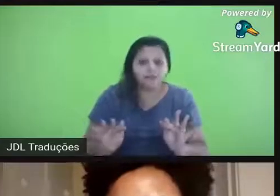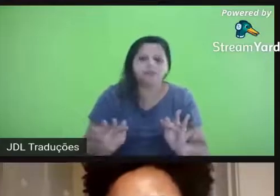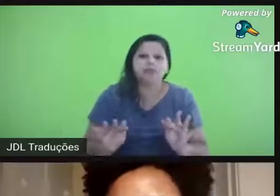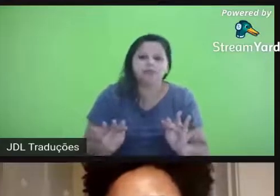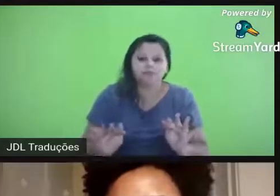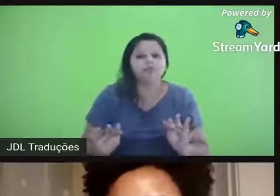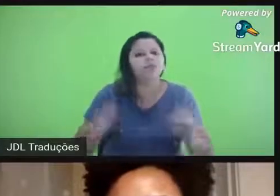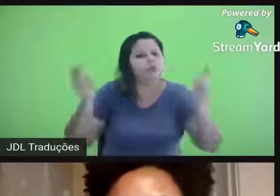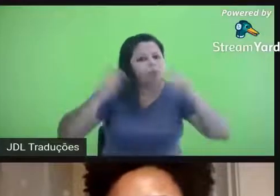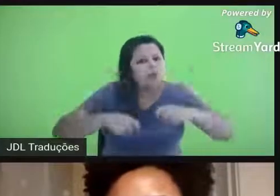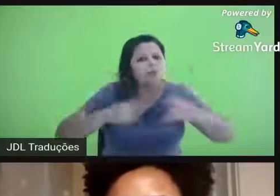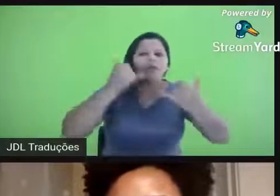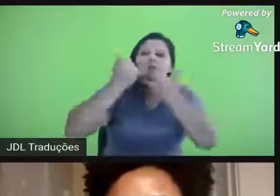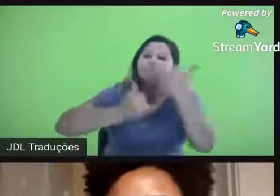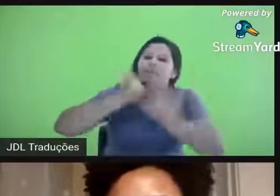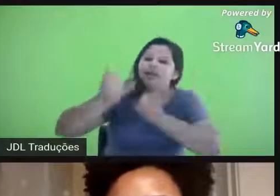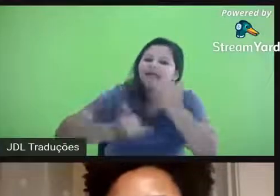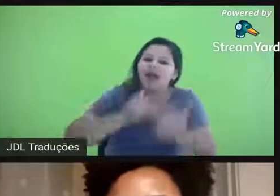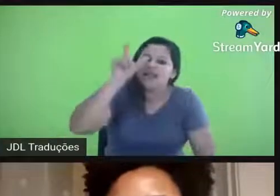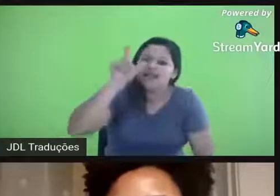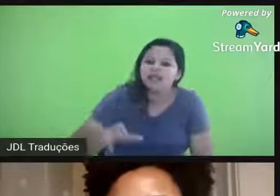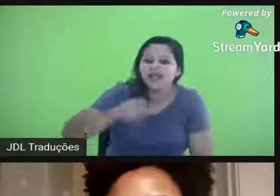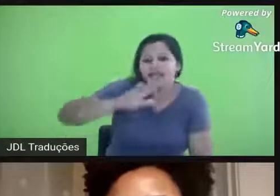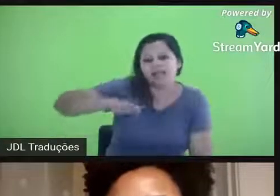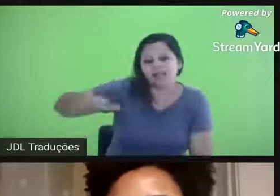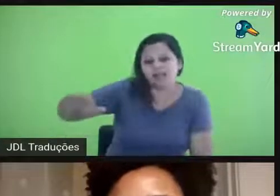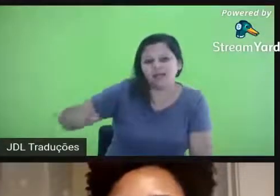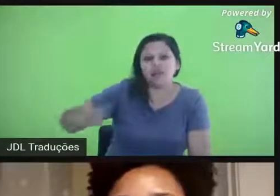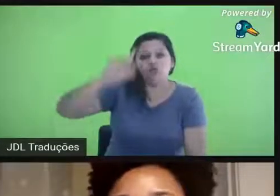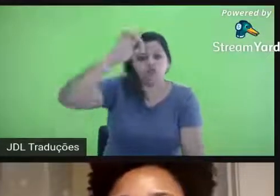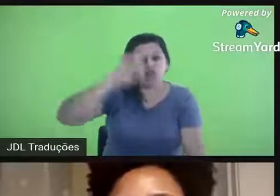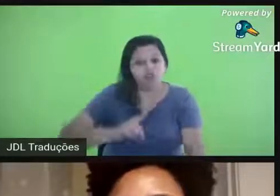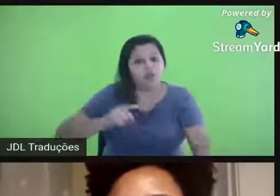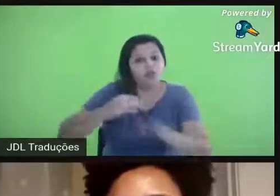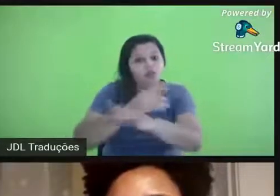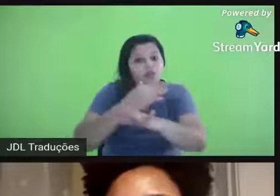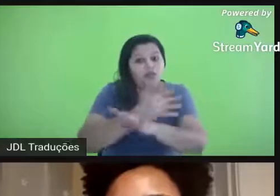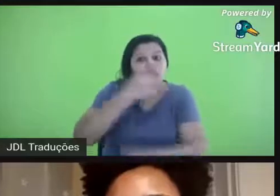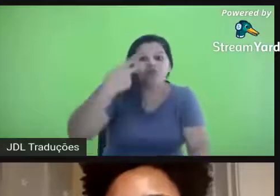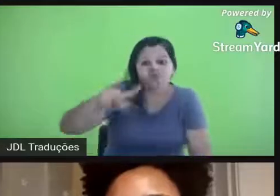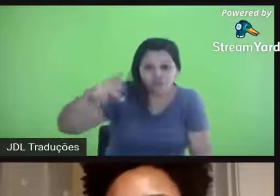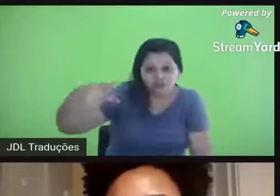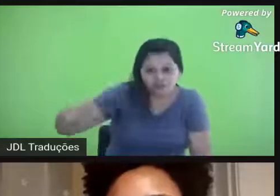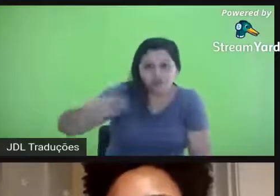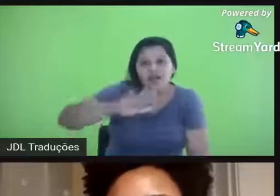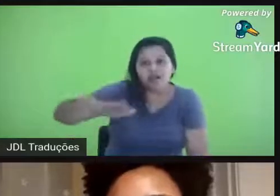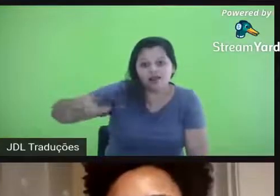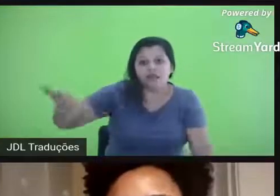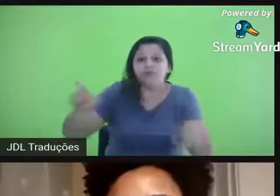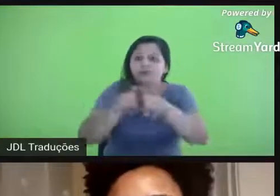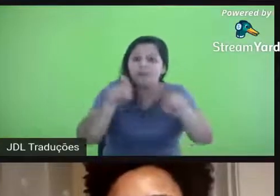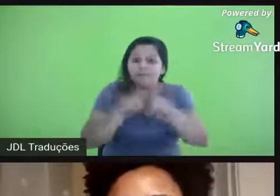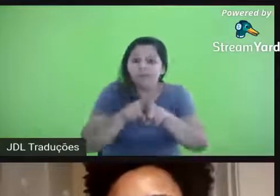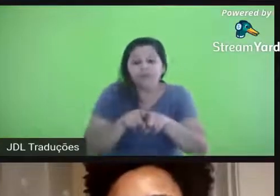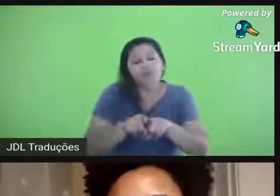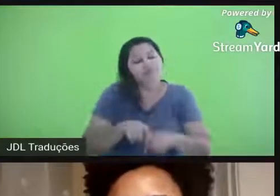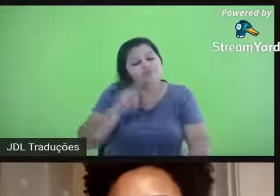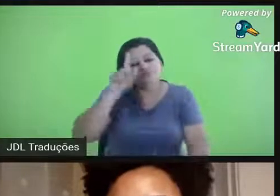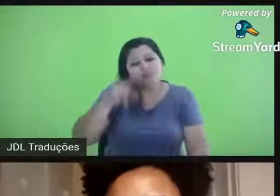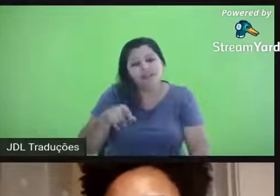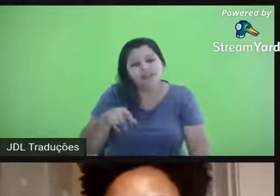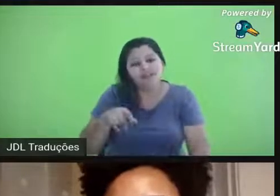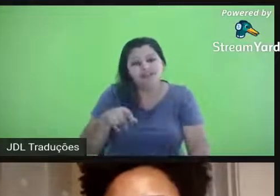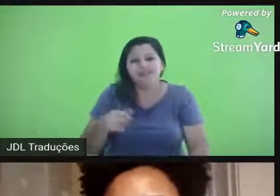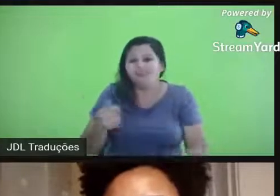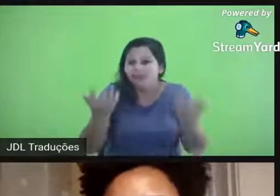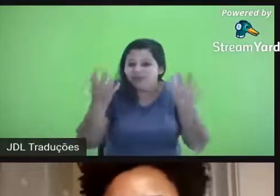brincar, de exercer o direito à cidade também delas, né, de circular, de acessar. Acho que é um pouco isso. Também não quero